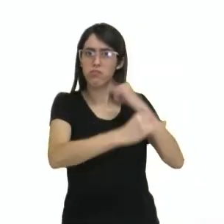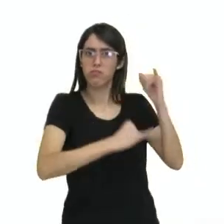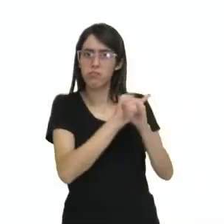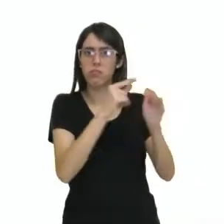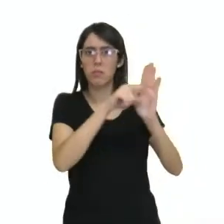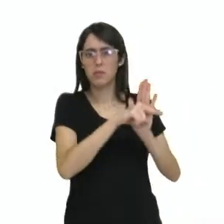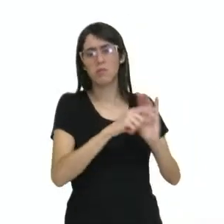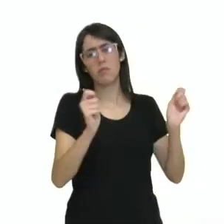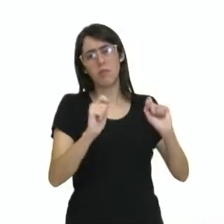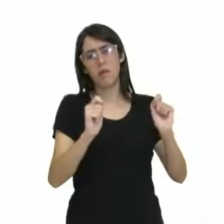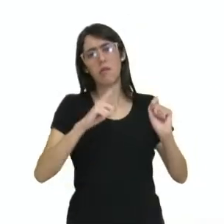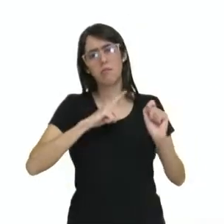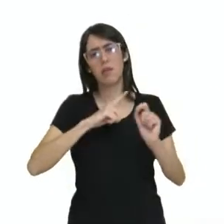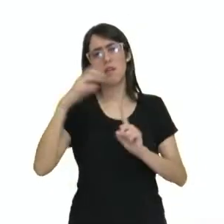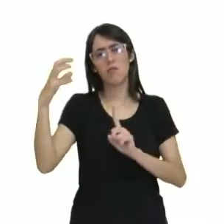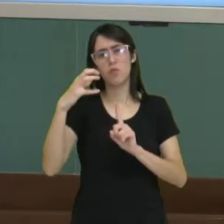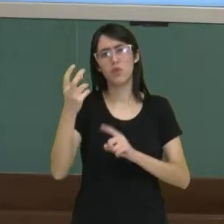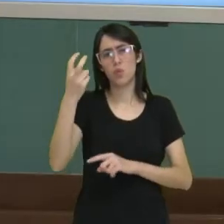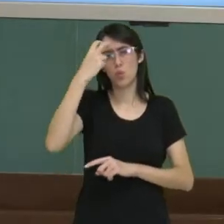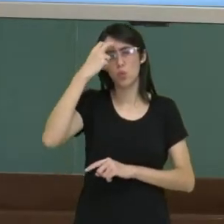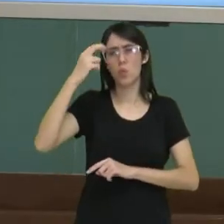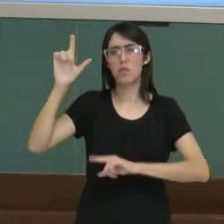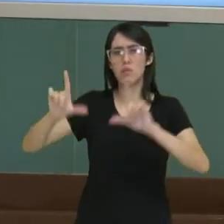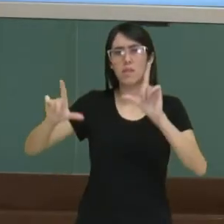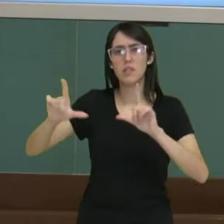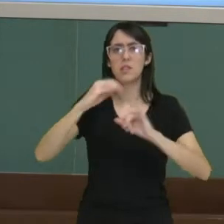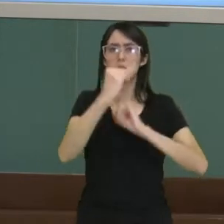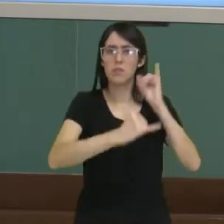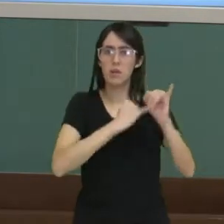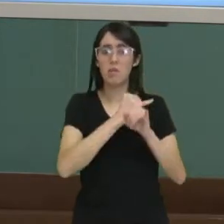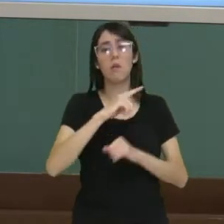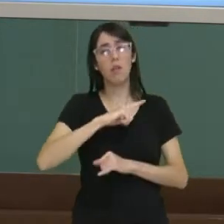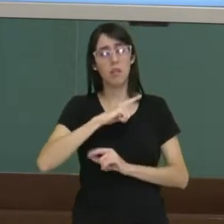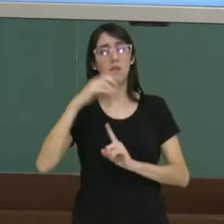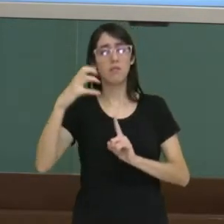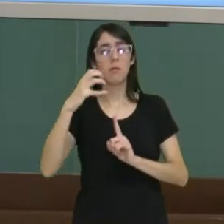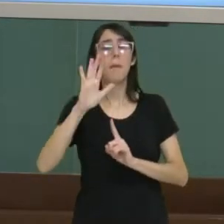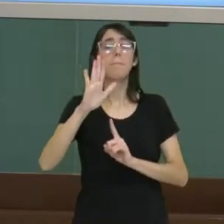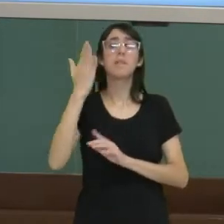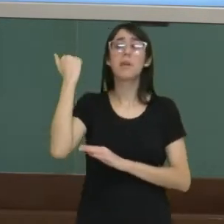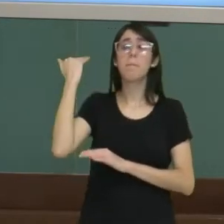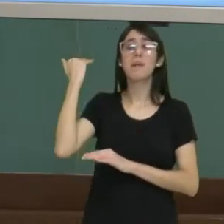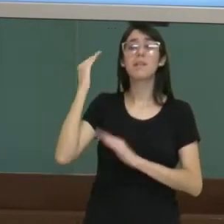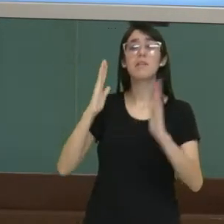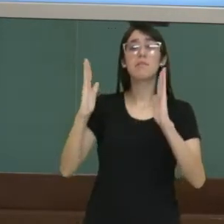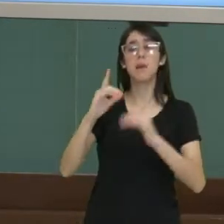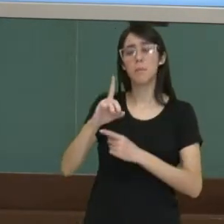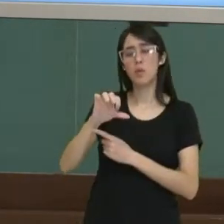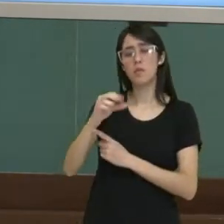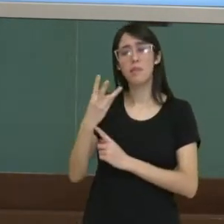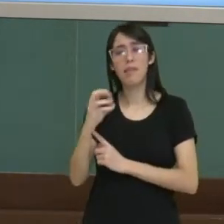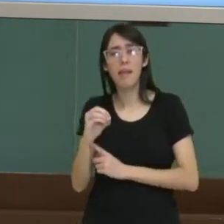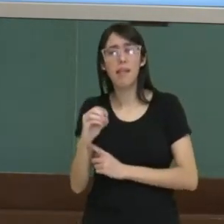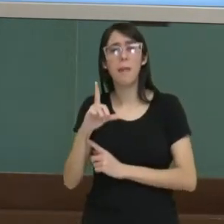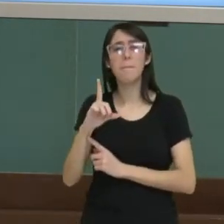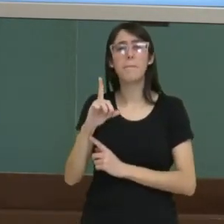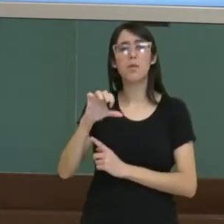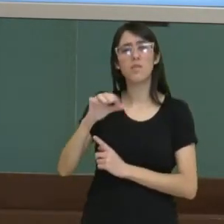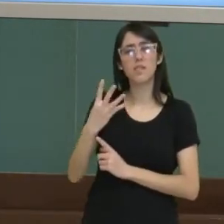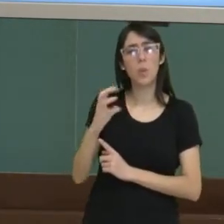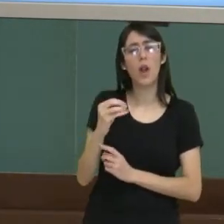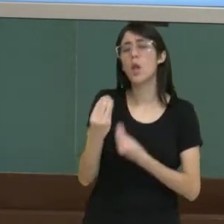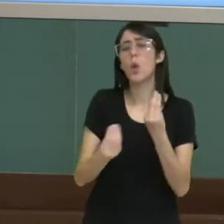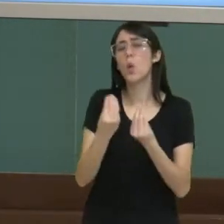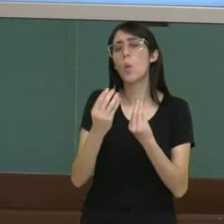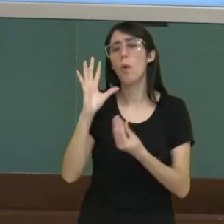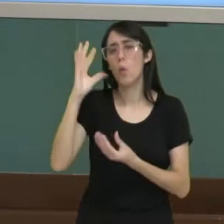nossa cultura. A internet, a televisão, como será que era na década de 30, 40, 50? Será que tinha essas coisas? Ó, aqui